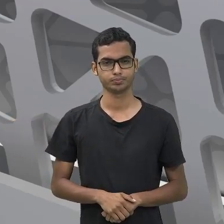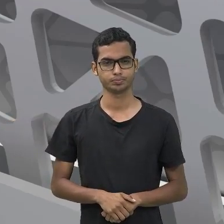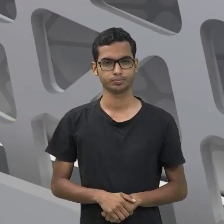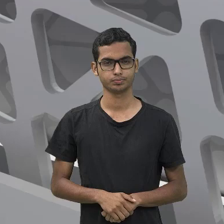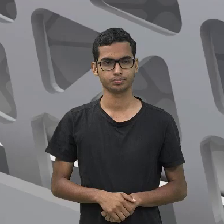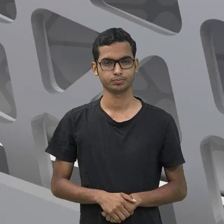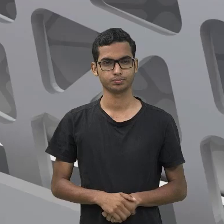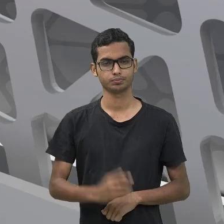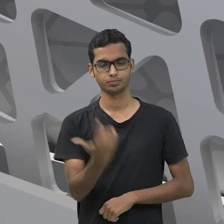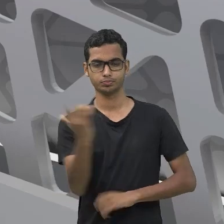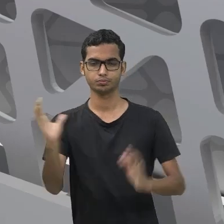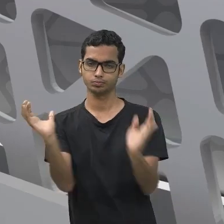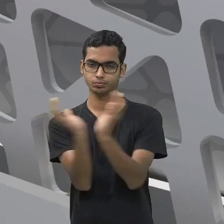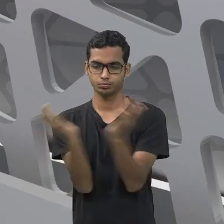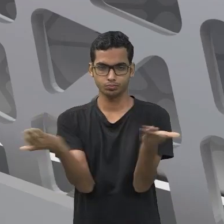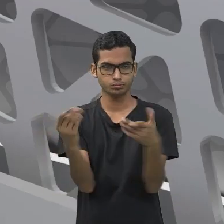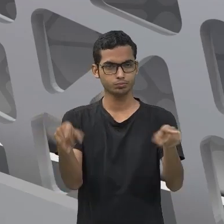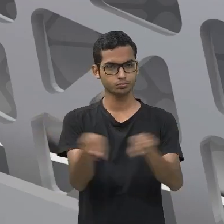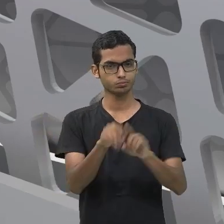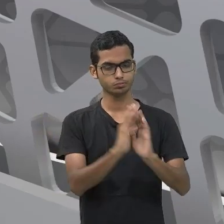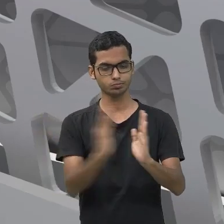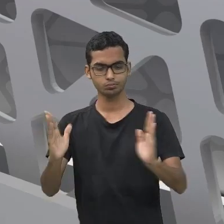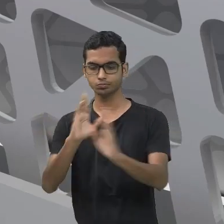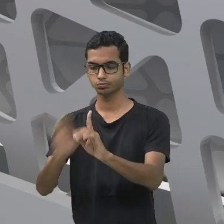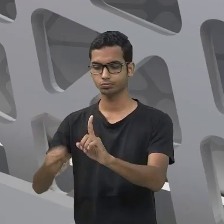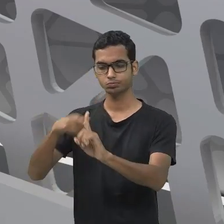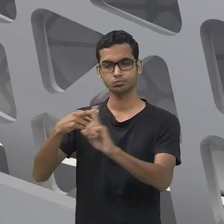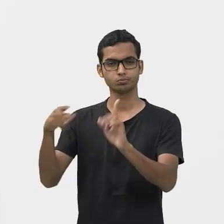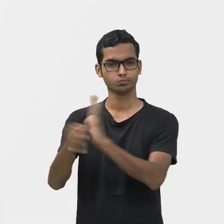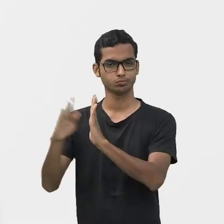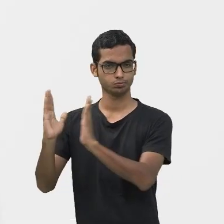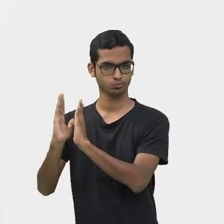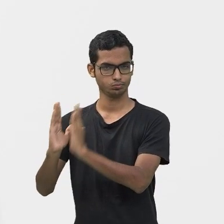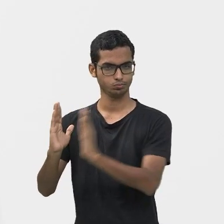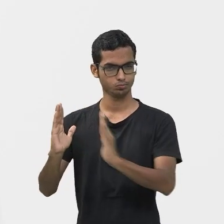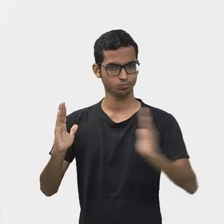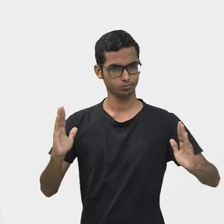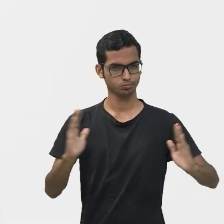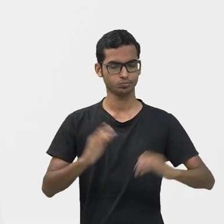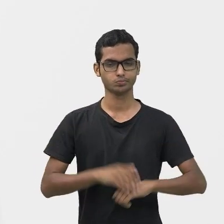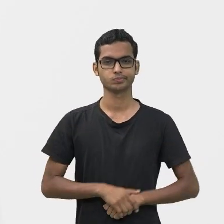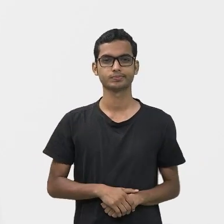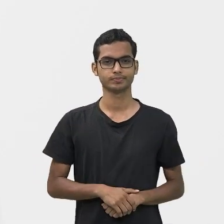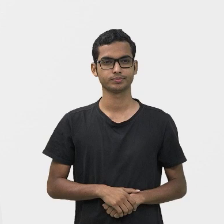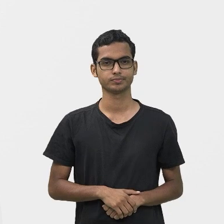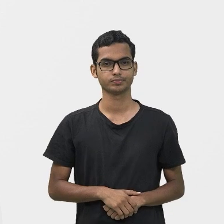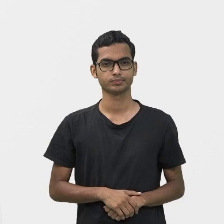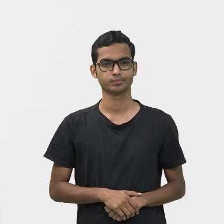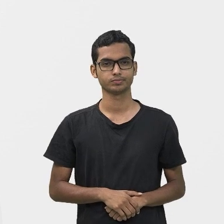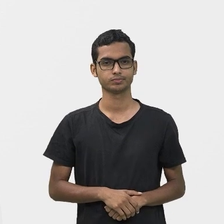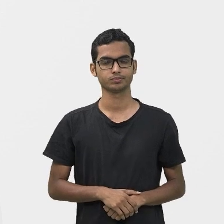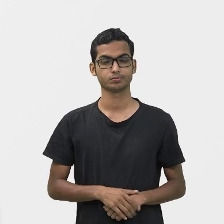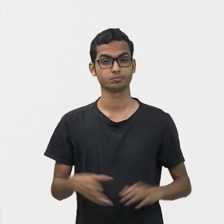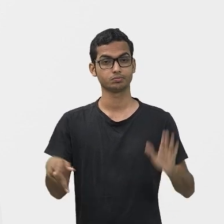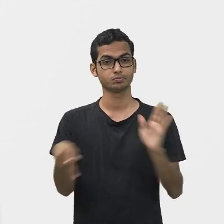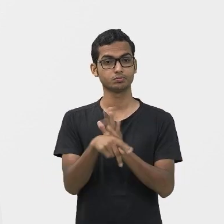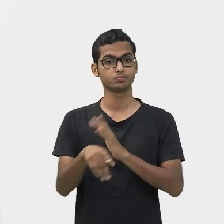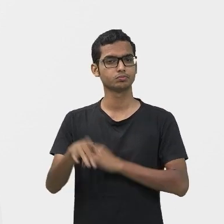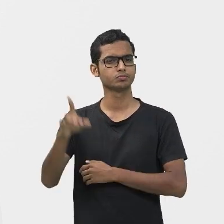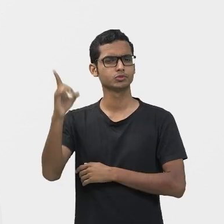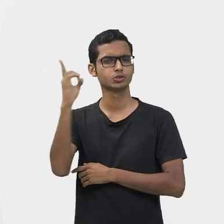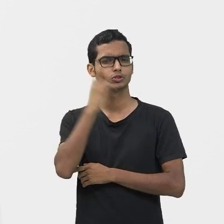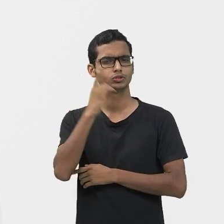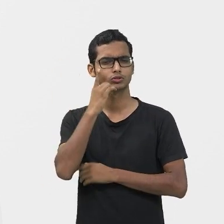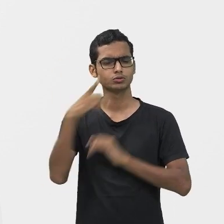outra classificação referente às nossas sequências. Vamos lá. Em situação do cotidiano da